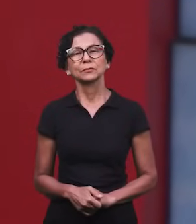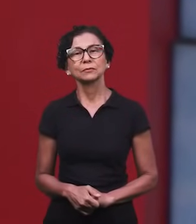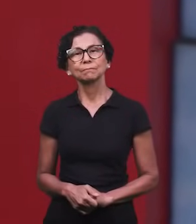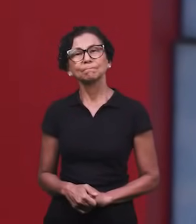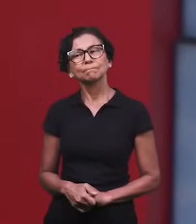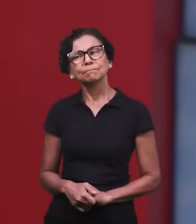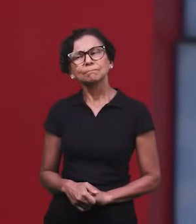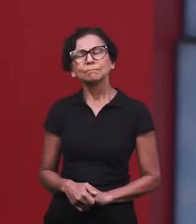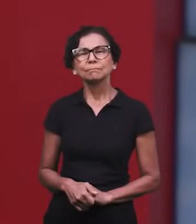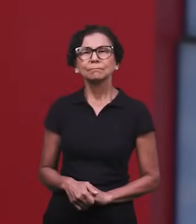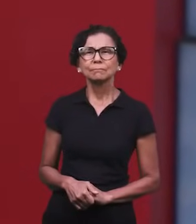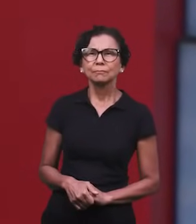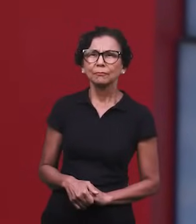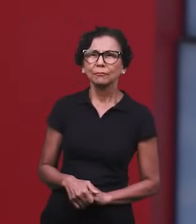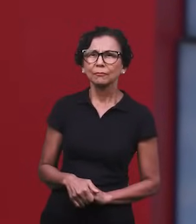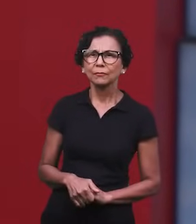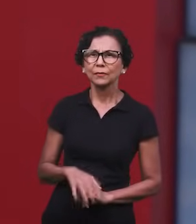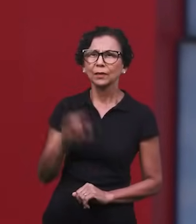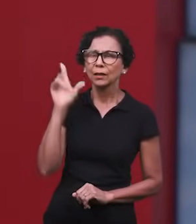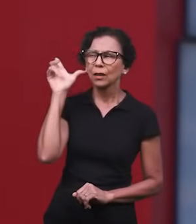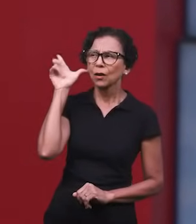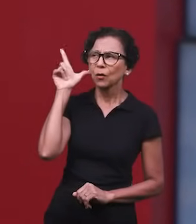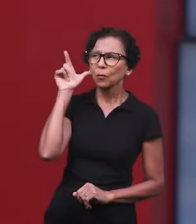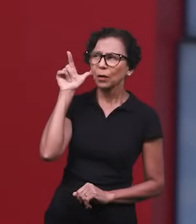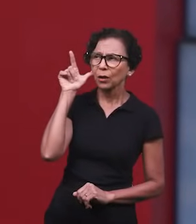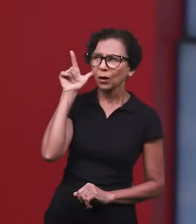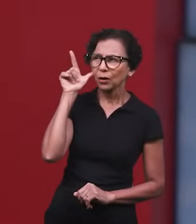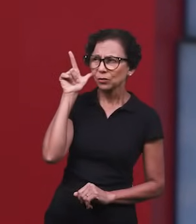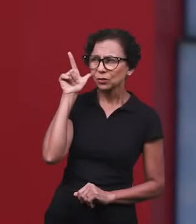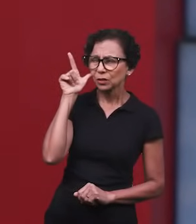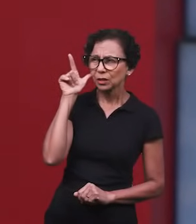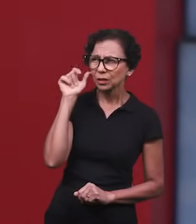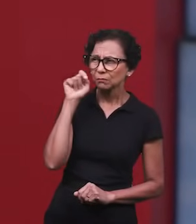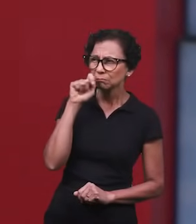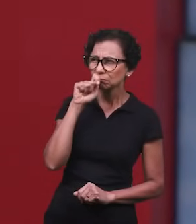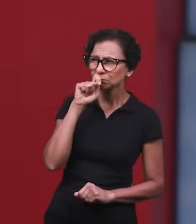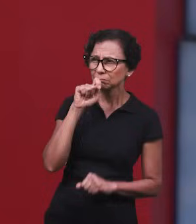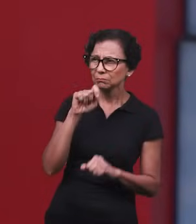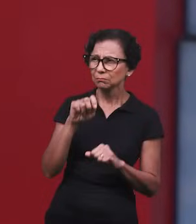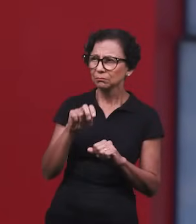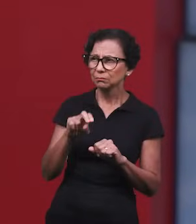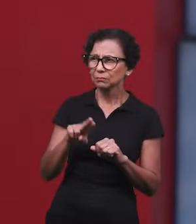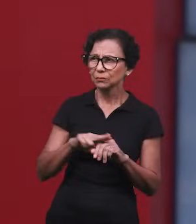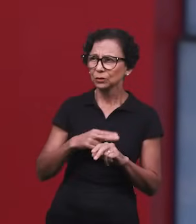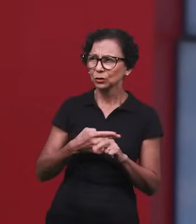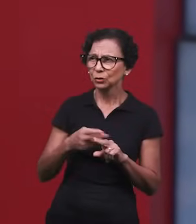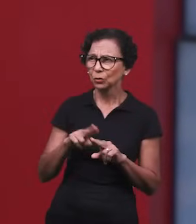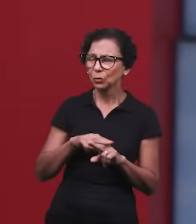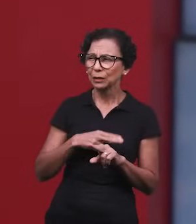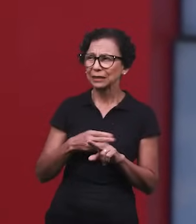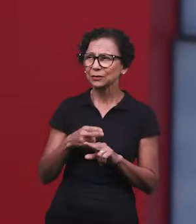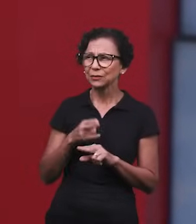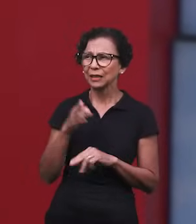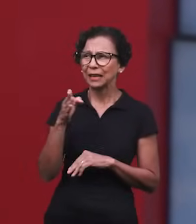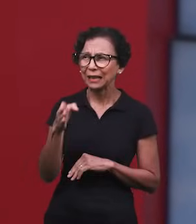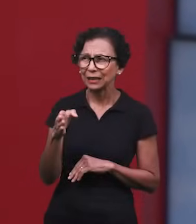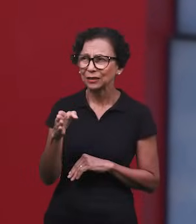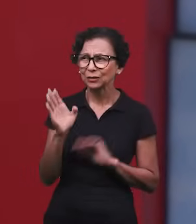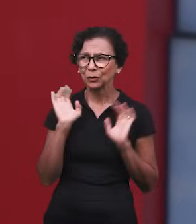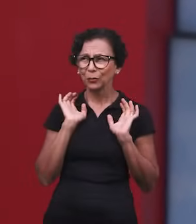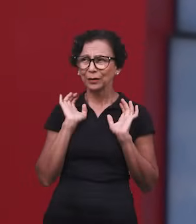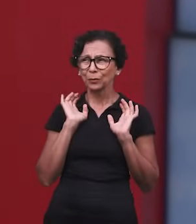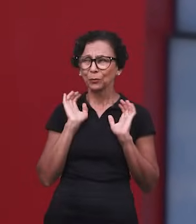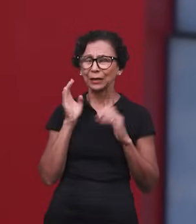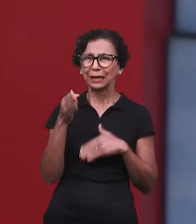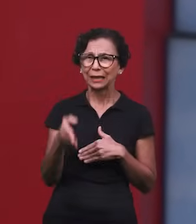E eu vi uma loja de chocolate, não vou falar aqui a marca, e eu pensei, entro ou não entro? Se eu entrar,